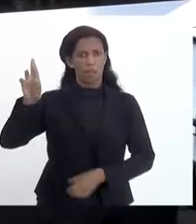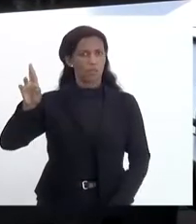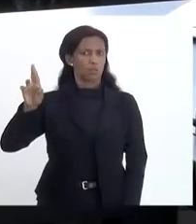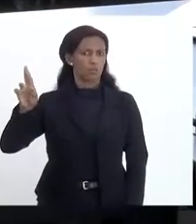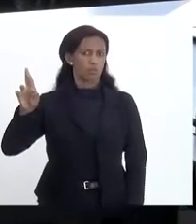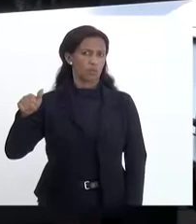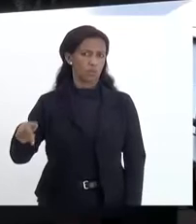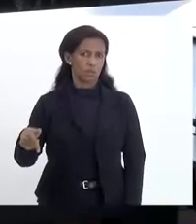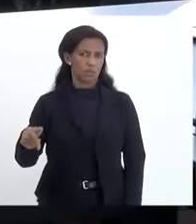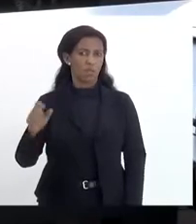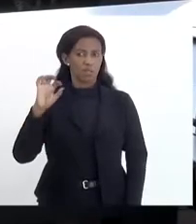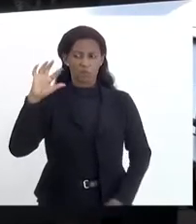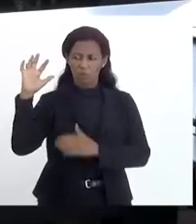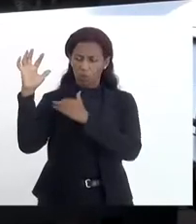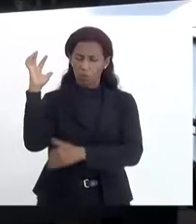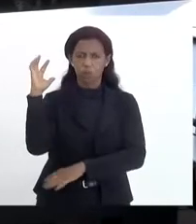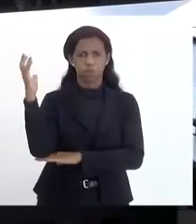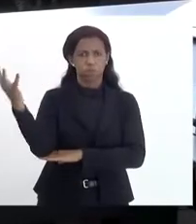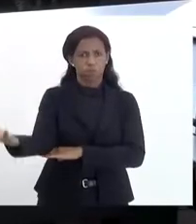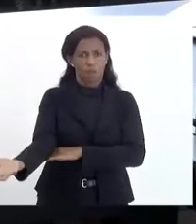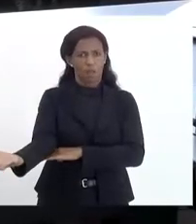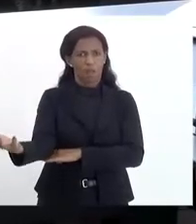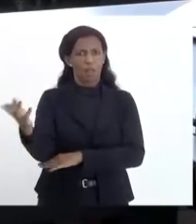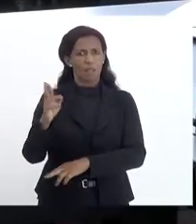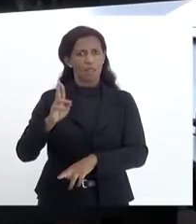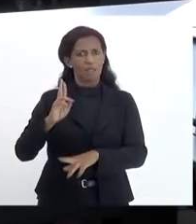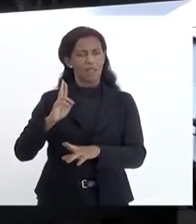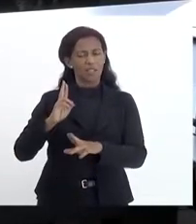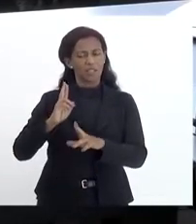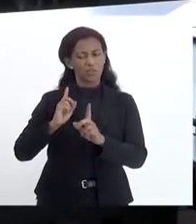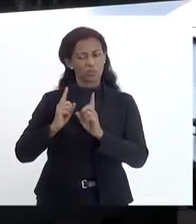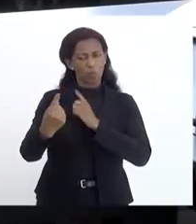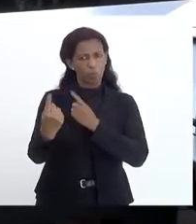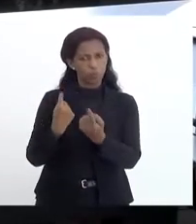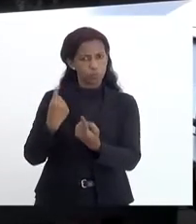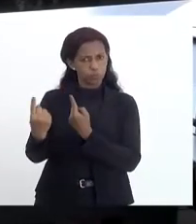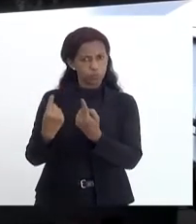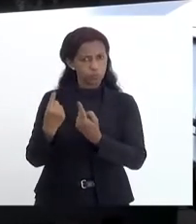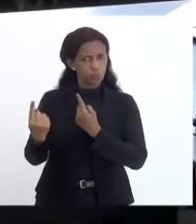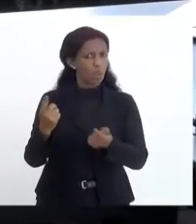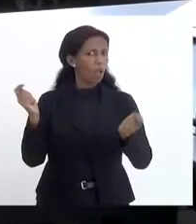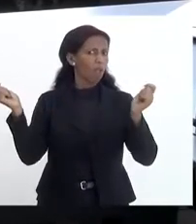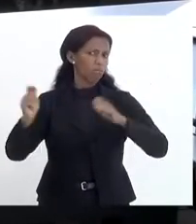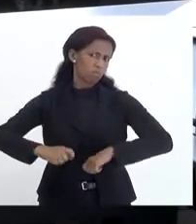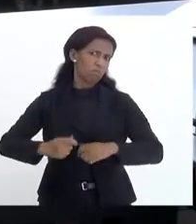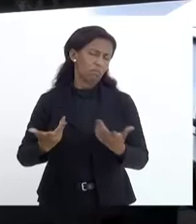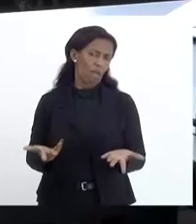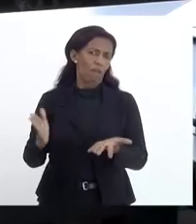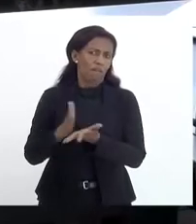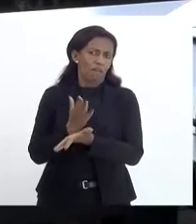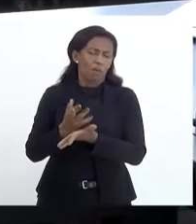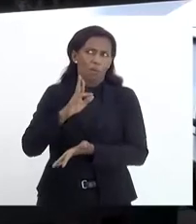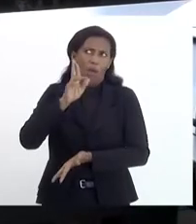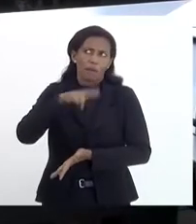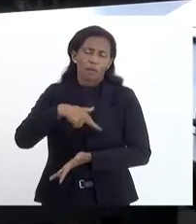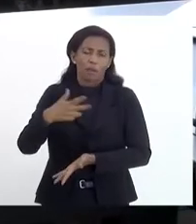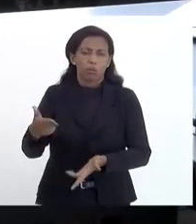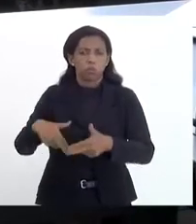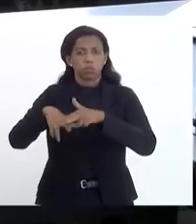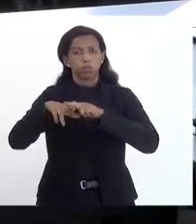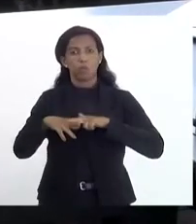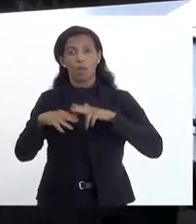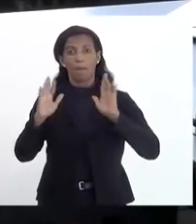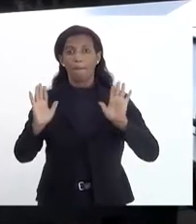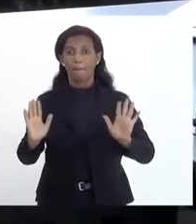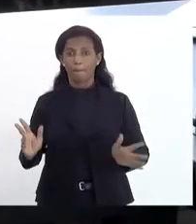ainda fosse poda de árvore nas rodovias estaduais, tinha até alguma razão de ser.